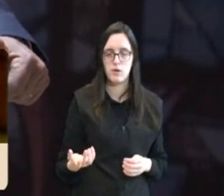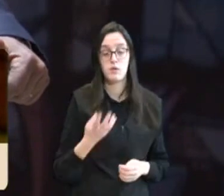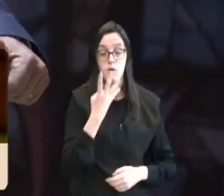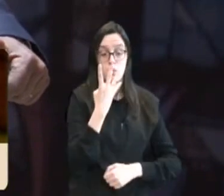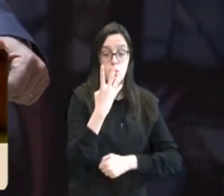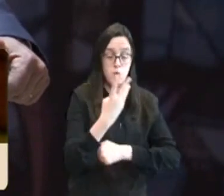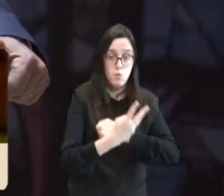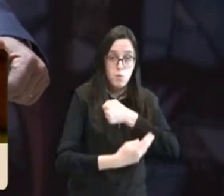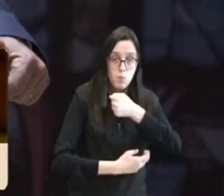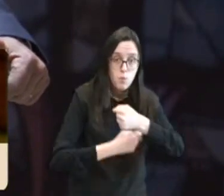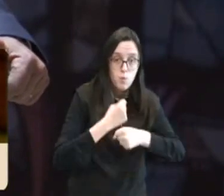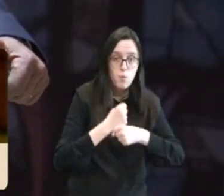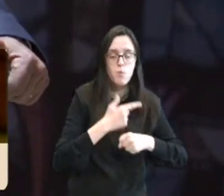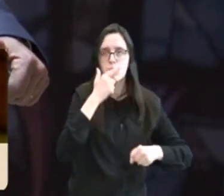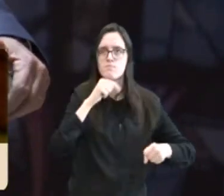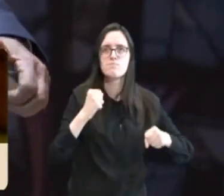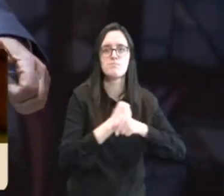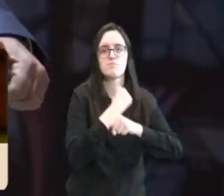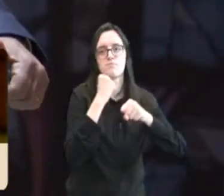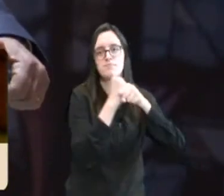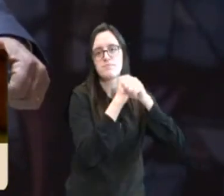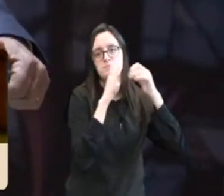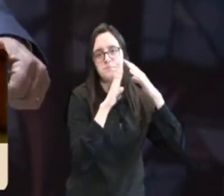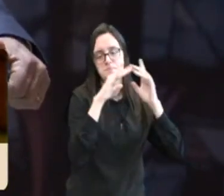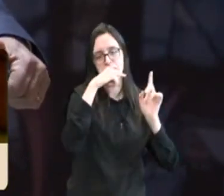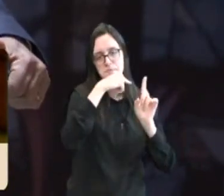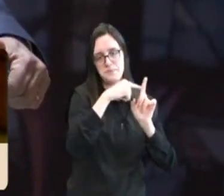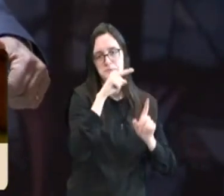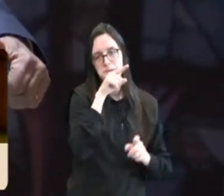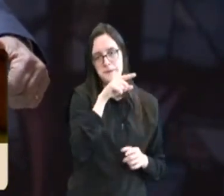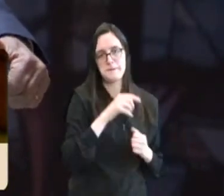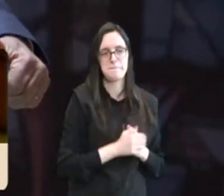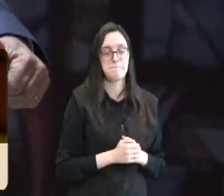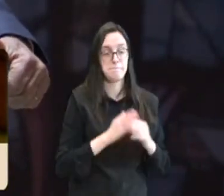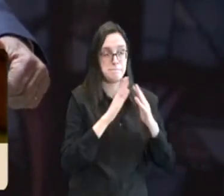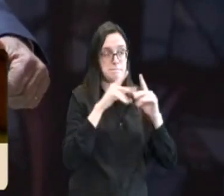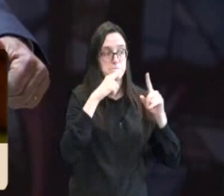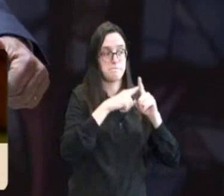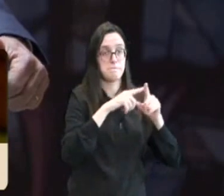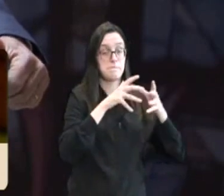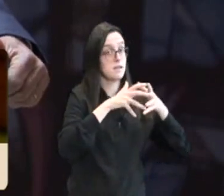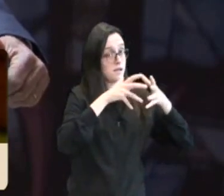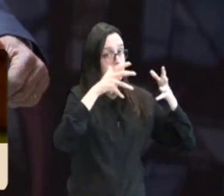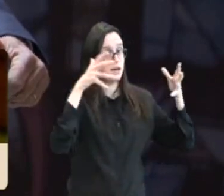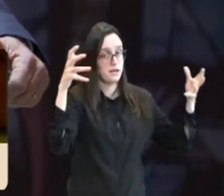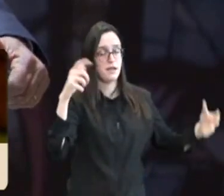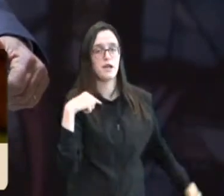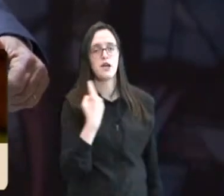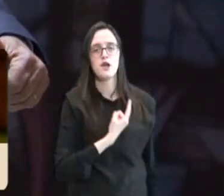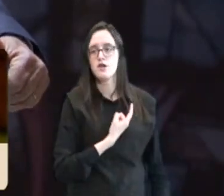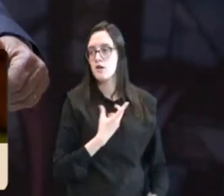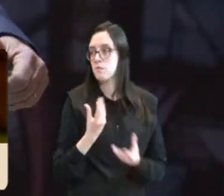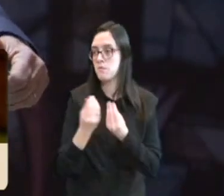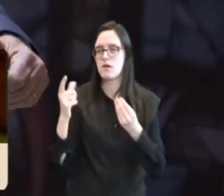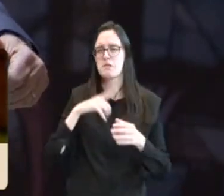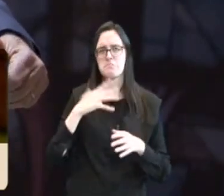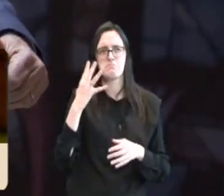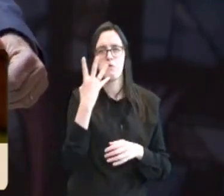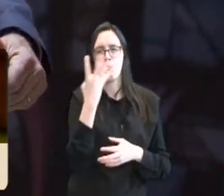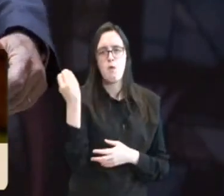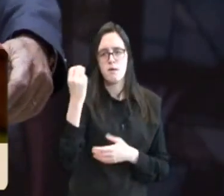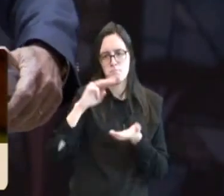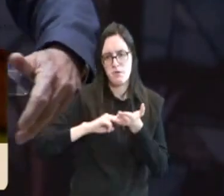anos, construímos aquela igreja. A igreja grande para a nossa capacidade, ela cabe uns